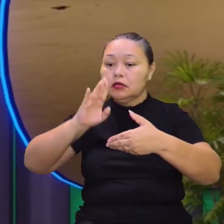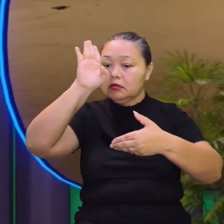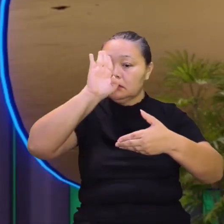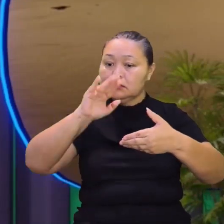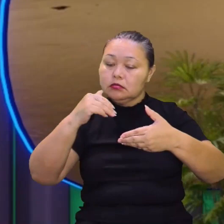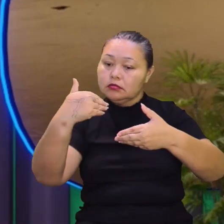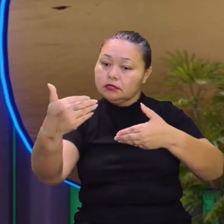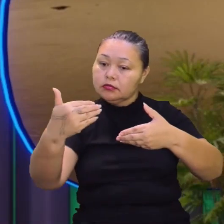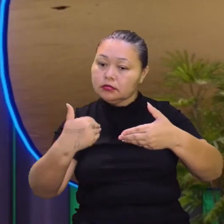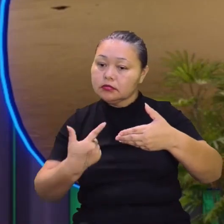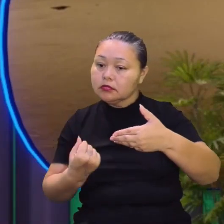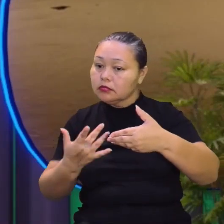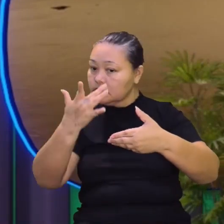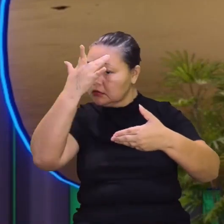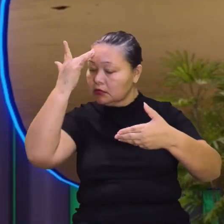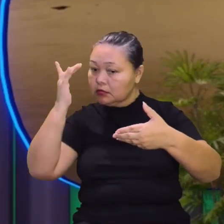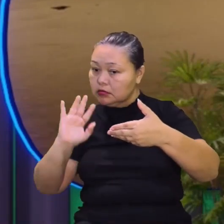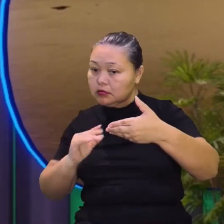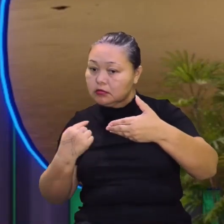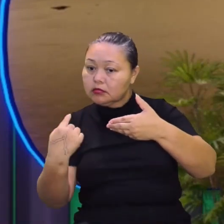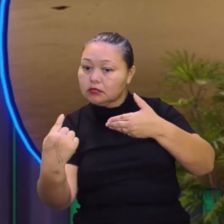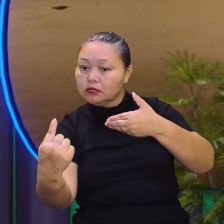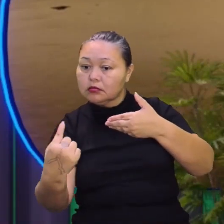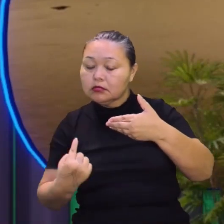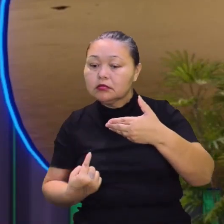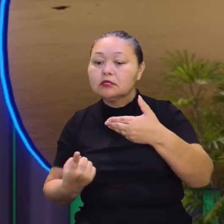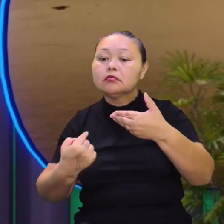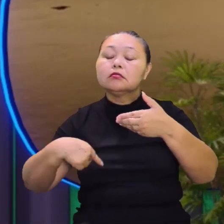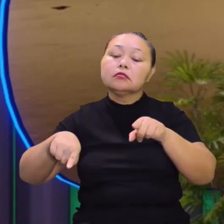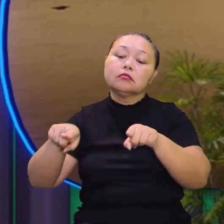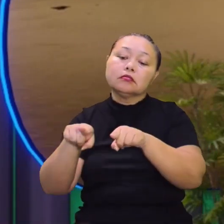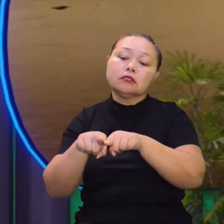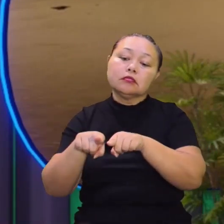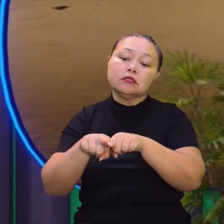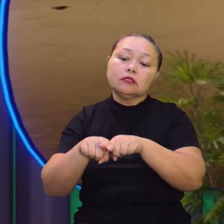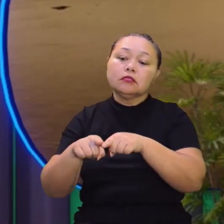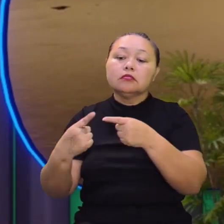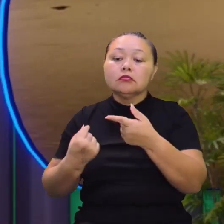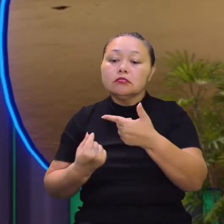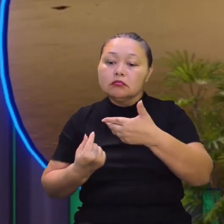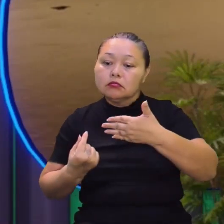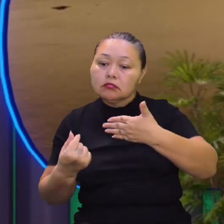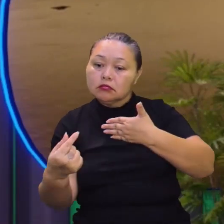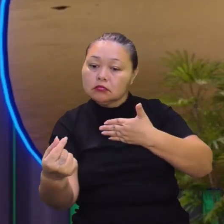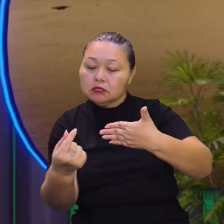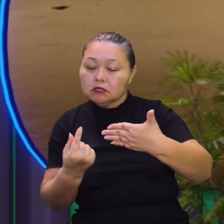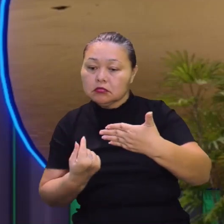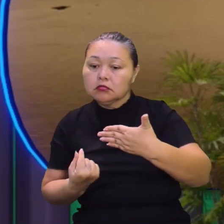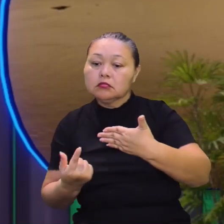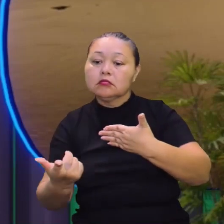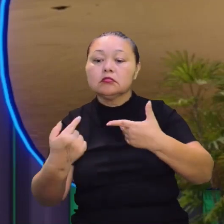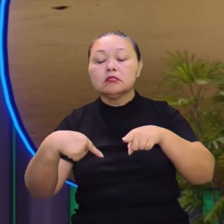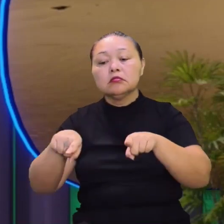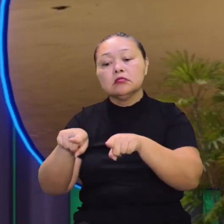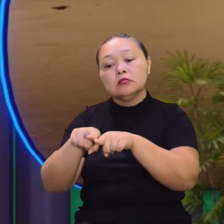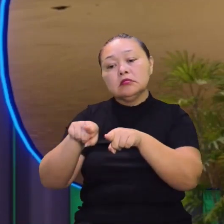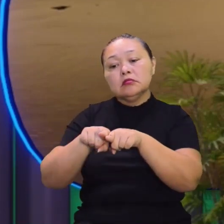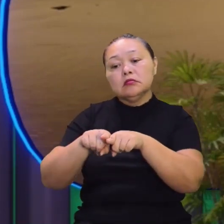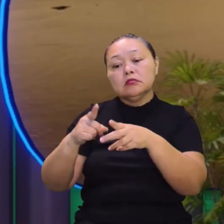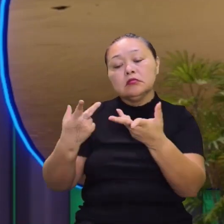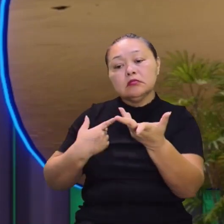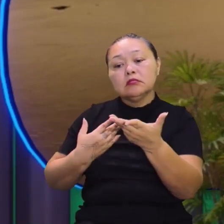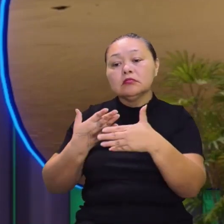né? Tanto para a circulação de pessoas, tanto também ali para a questão do comércio e também para a questão